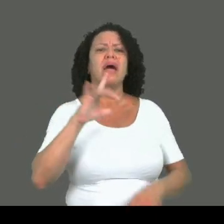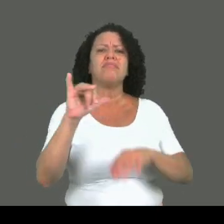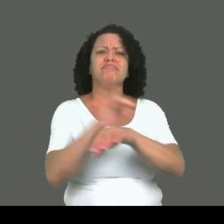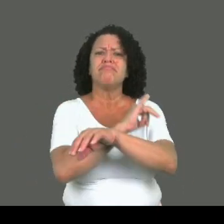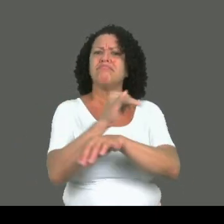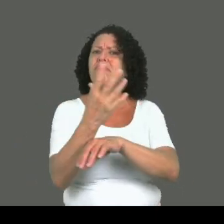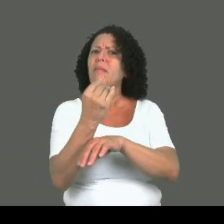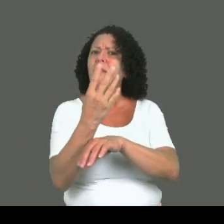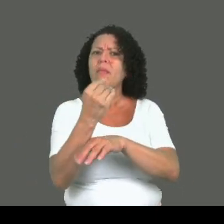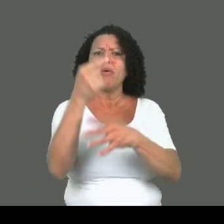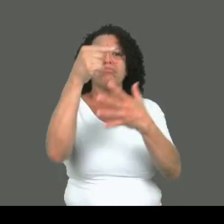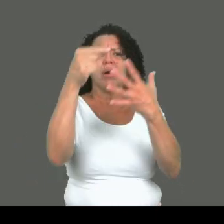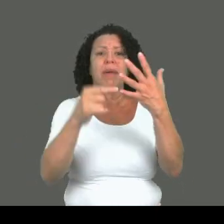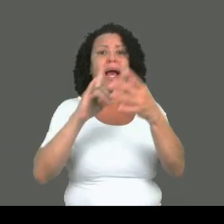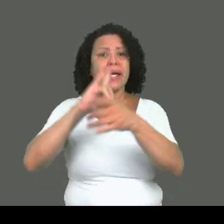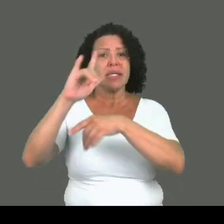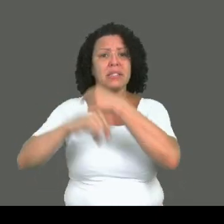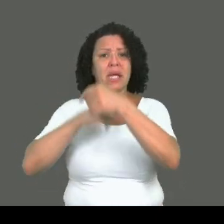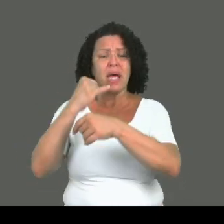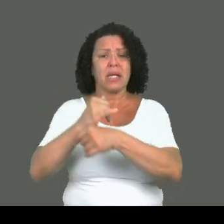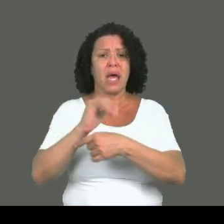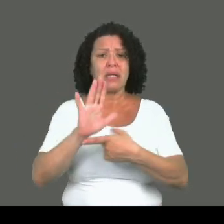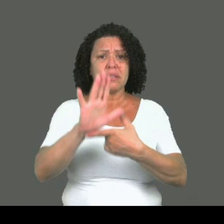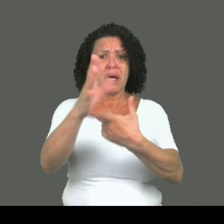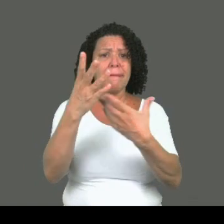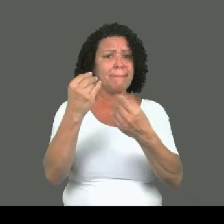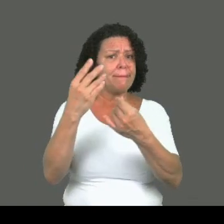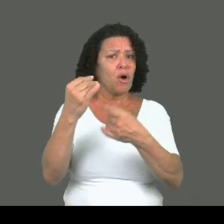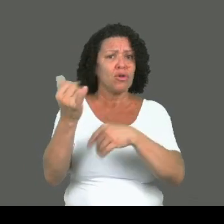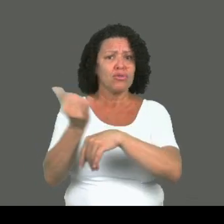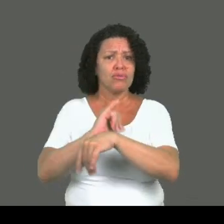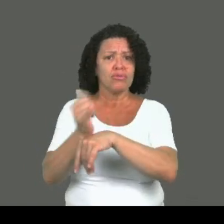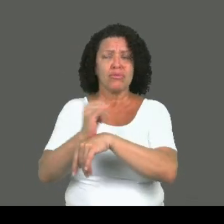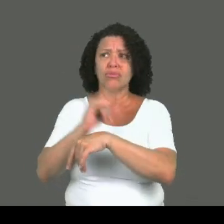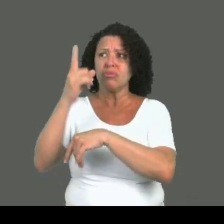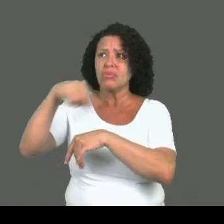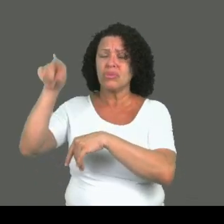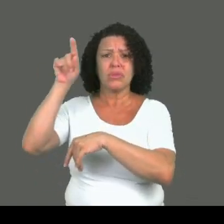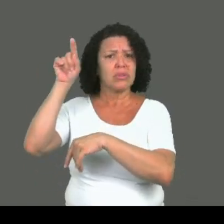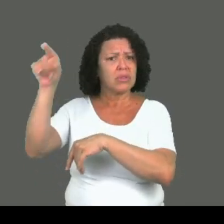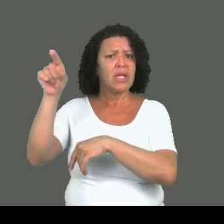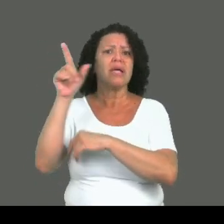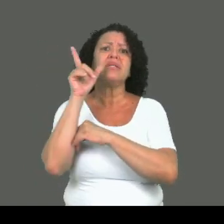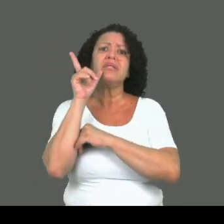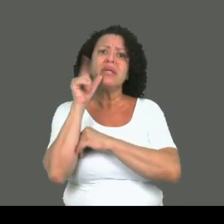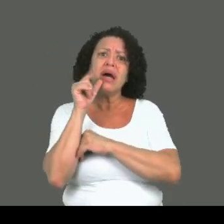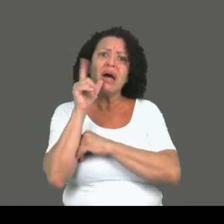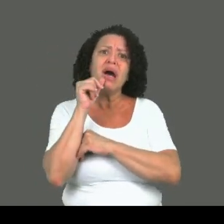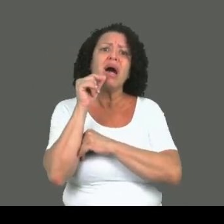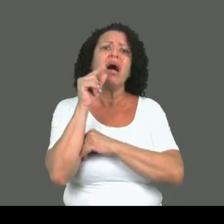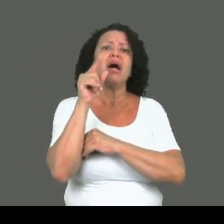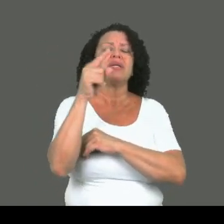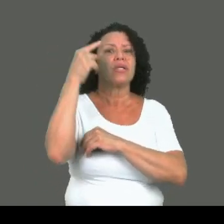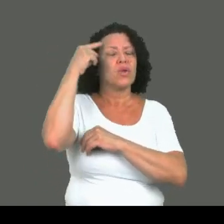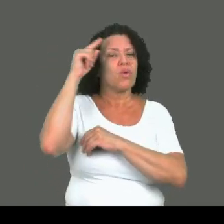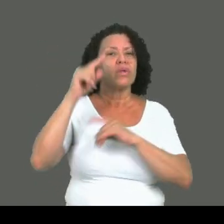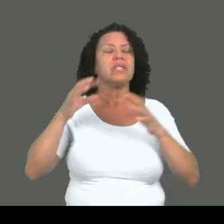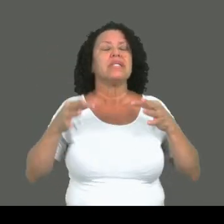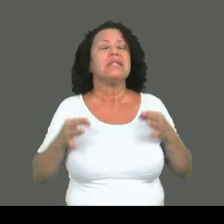aí, a própria internet nos oferece meditação guiada para quem tem dificuldade de concentrar,